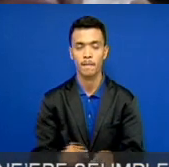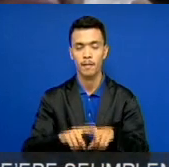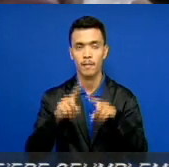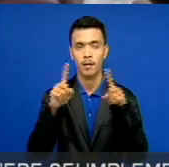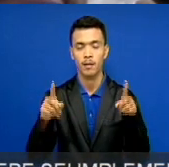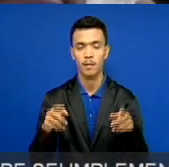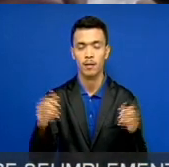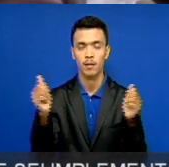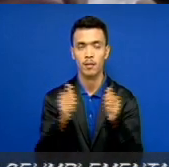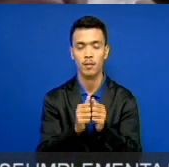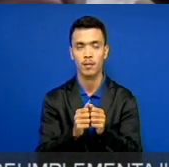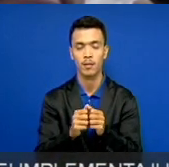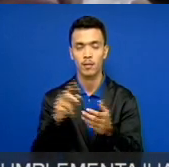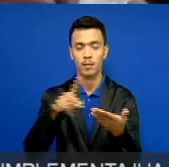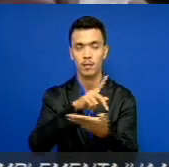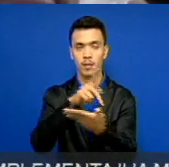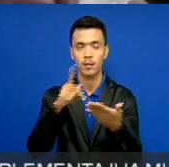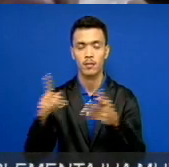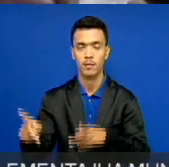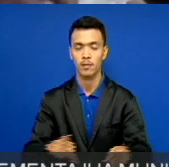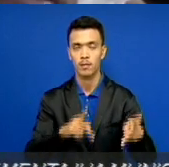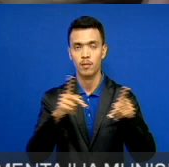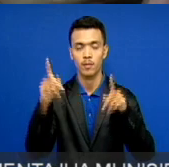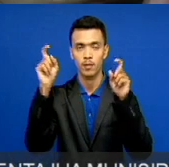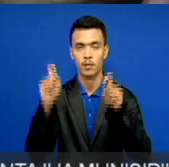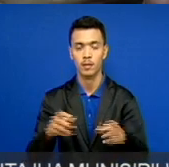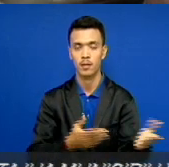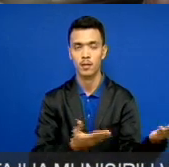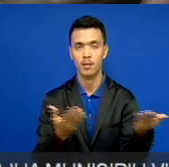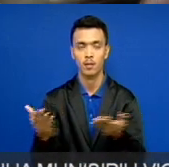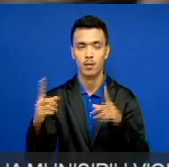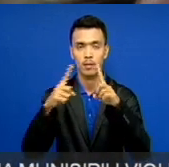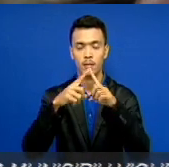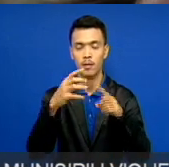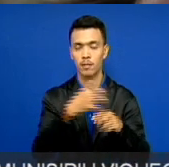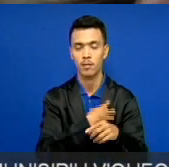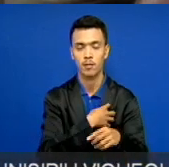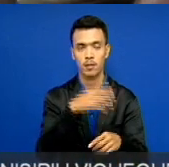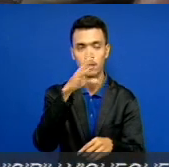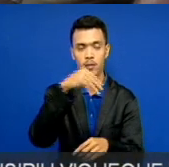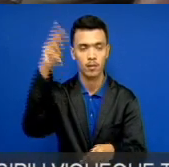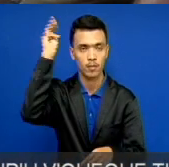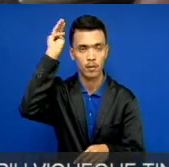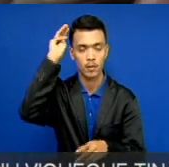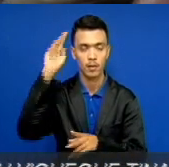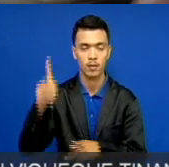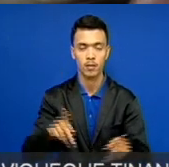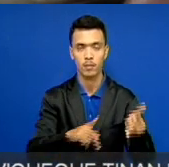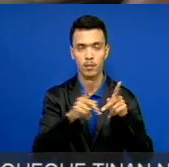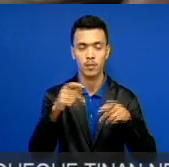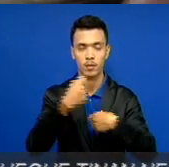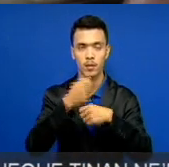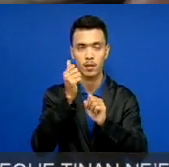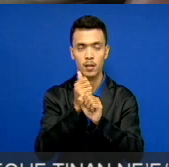be caso ho natureza crime público, tem que requeridas ba polícia no Ministério Público ho dihala